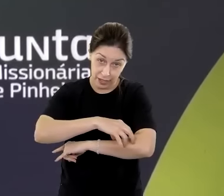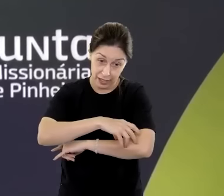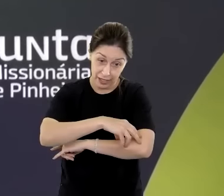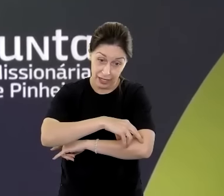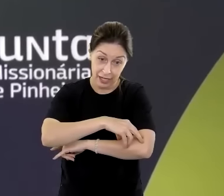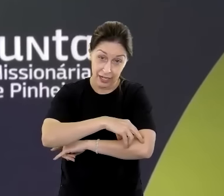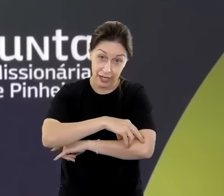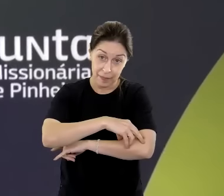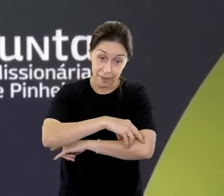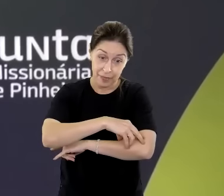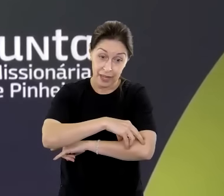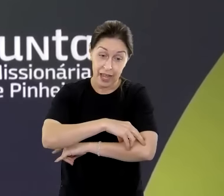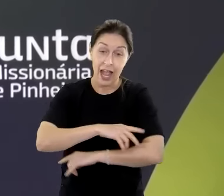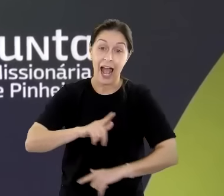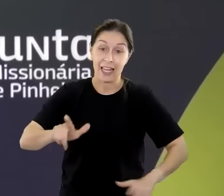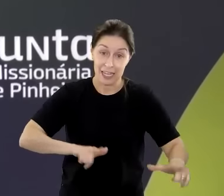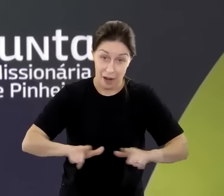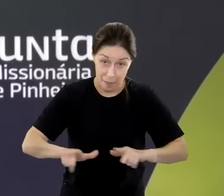comer no inverno.